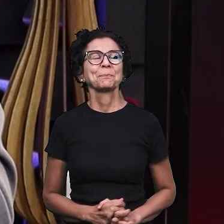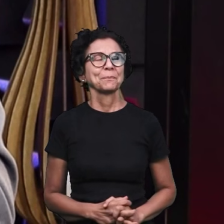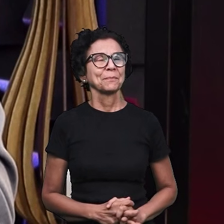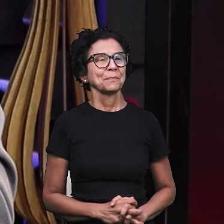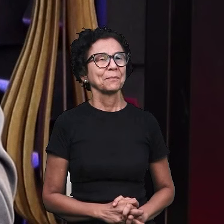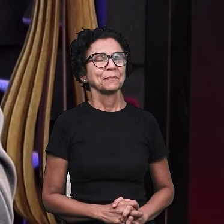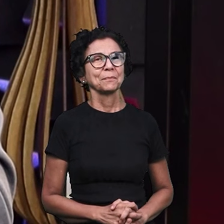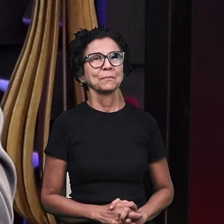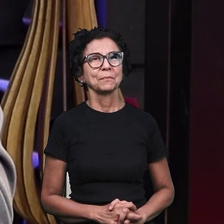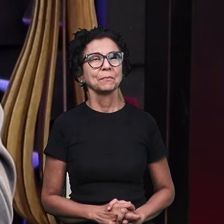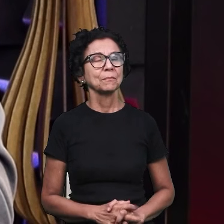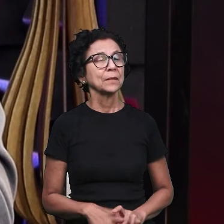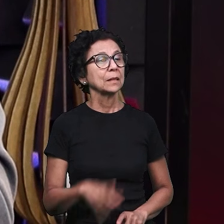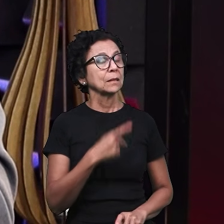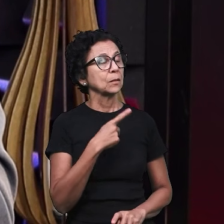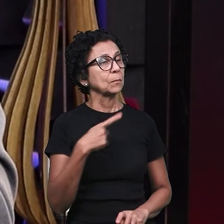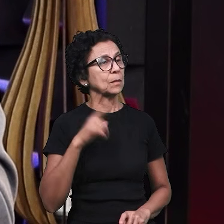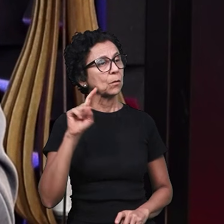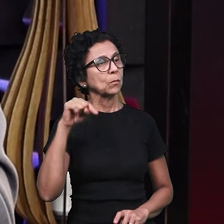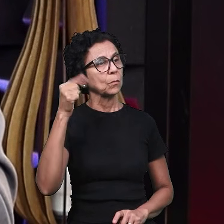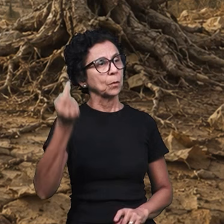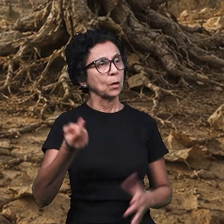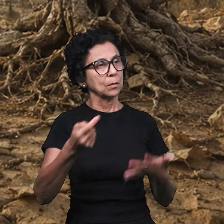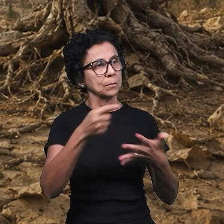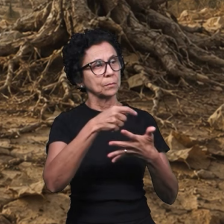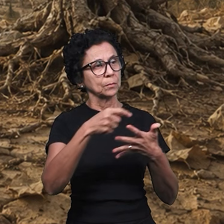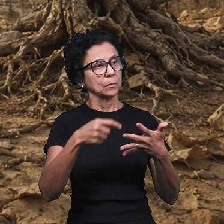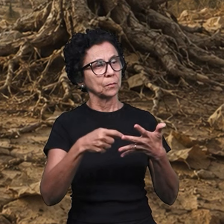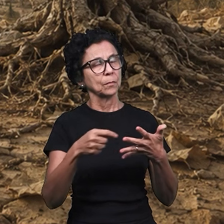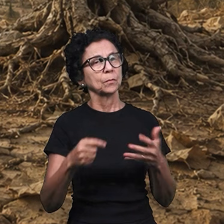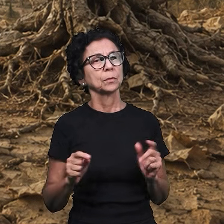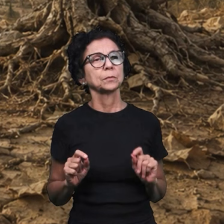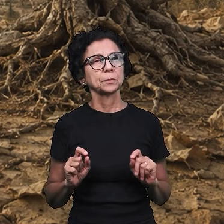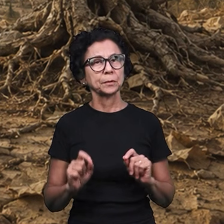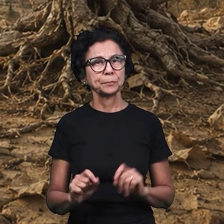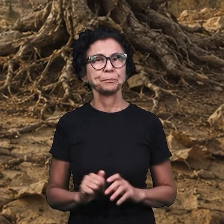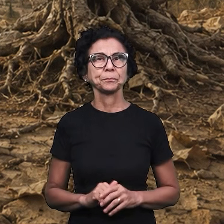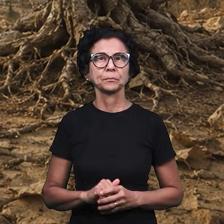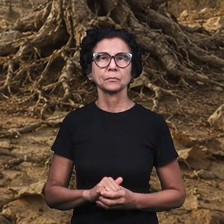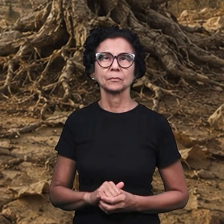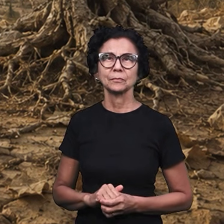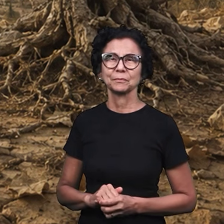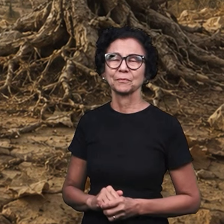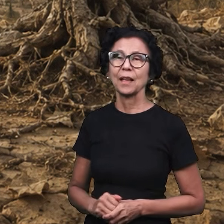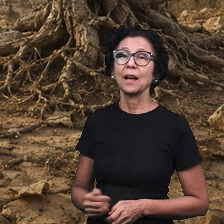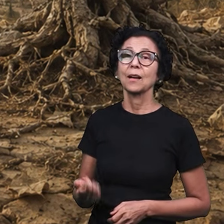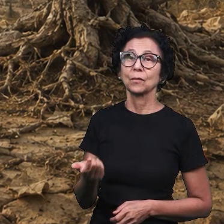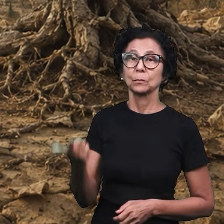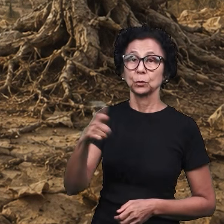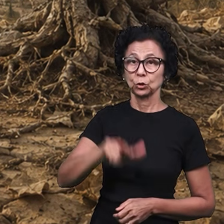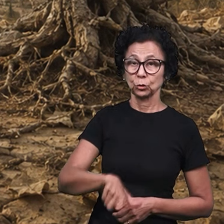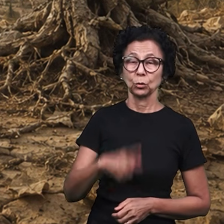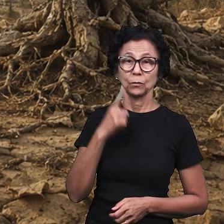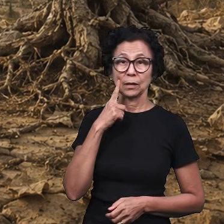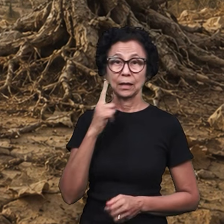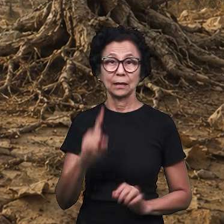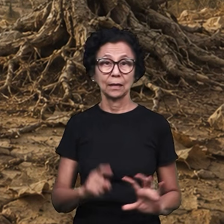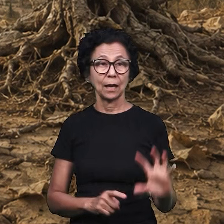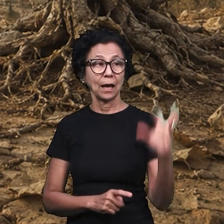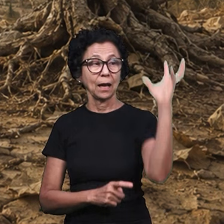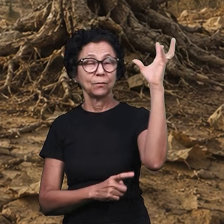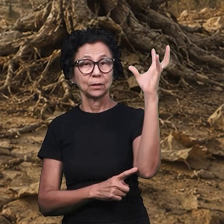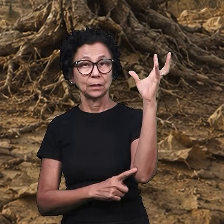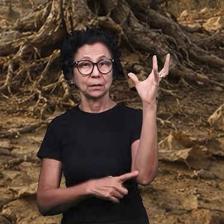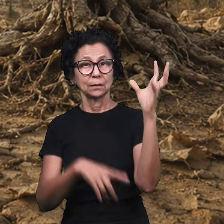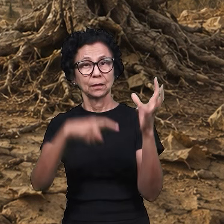né? Pastor Roberto, o próximo tópico é interessante porque nós vamos voltar à figueira.